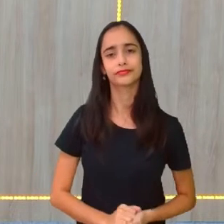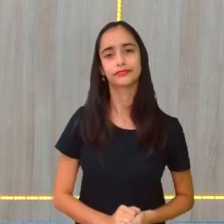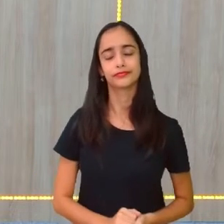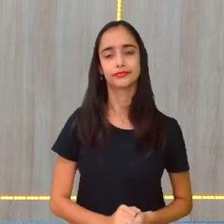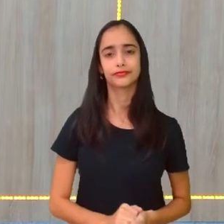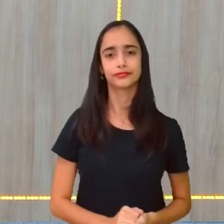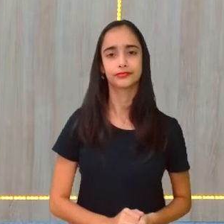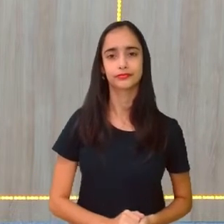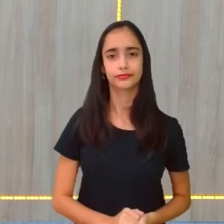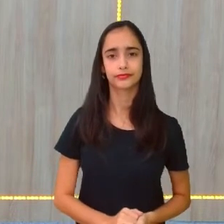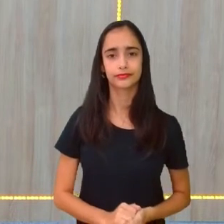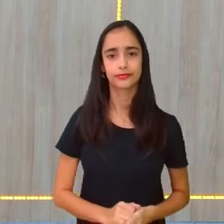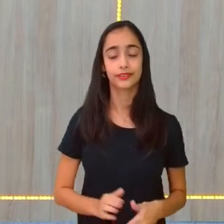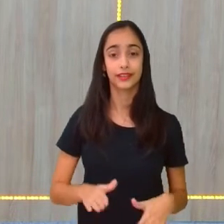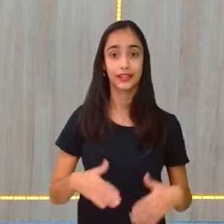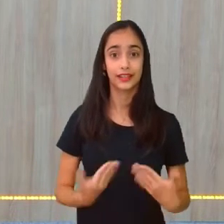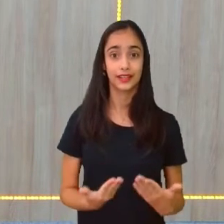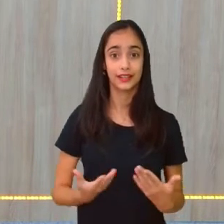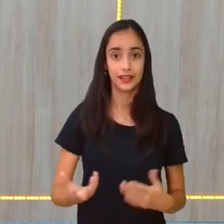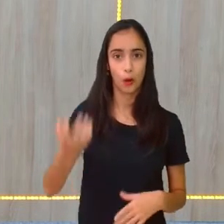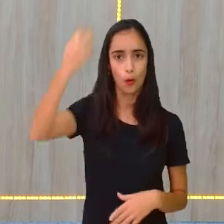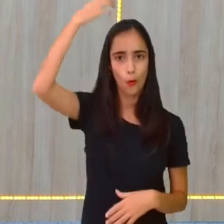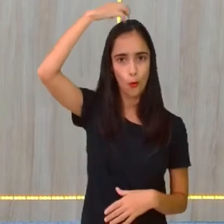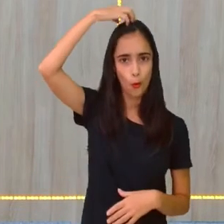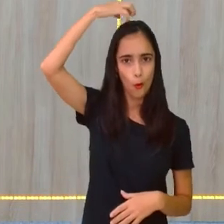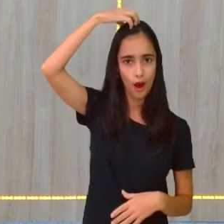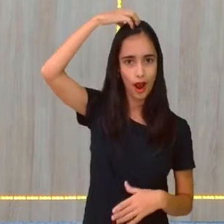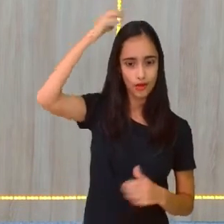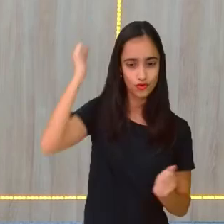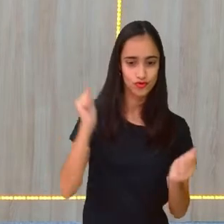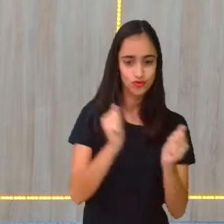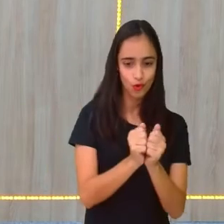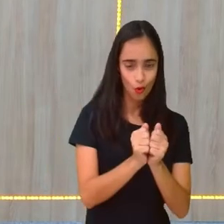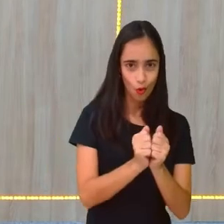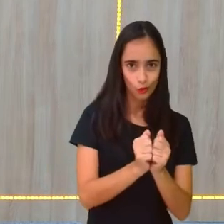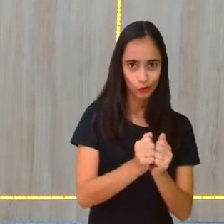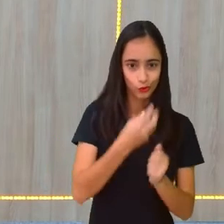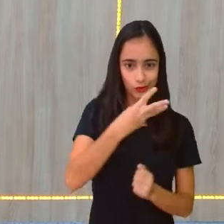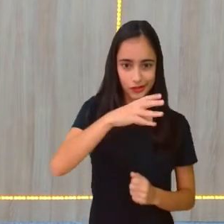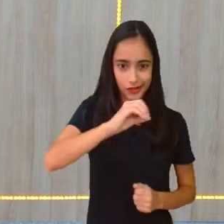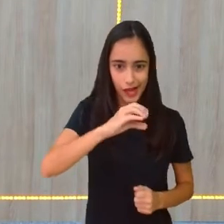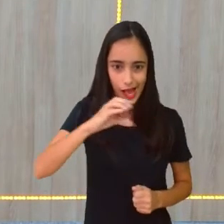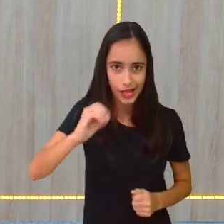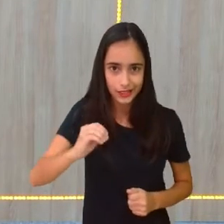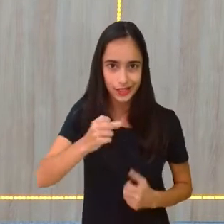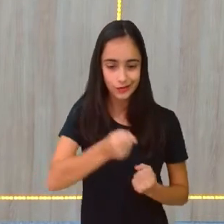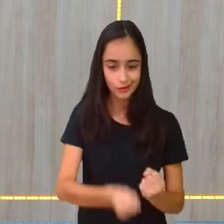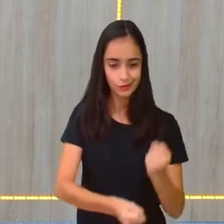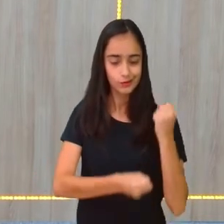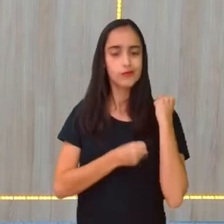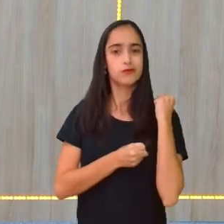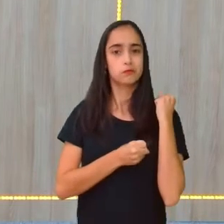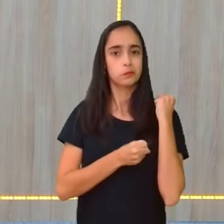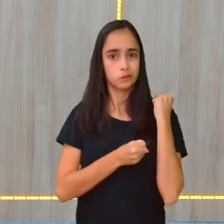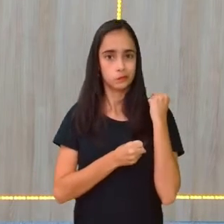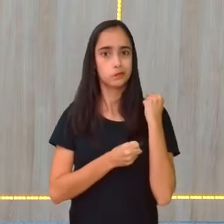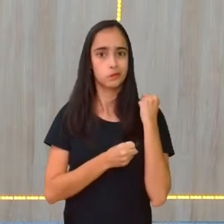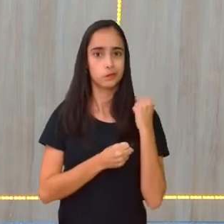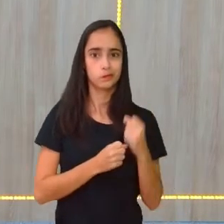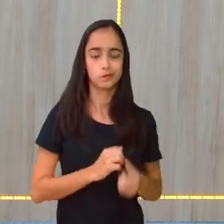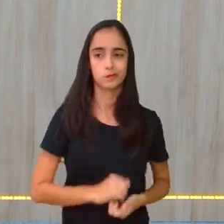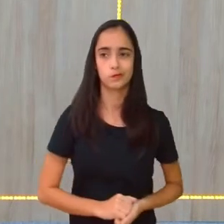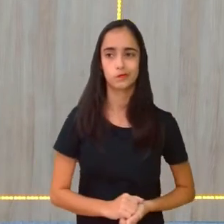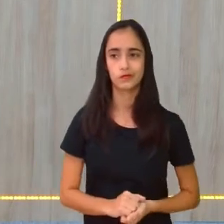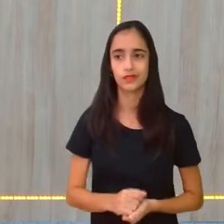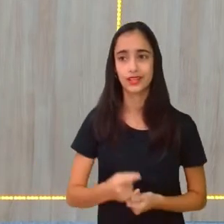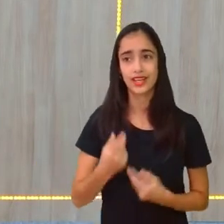Então, o rei Leônidas, junto com 300 soldados de elite, soldados hoplitas, né, que são